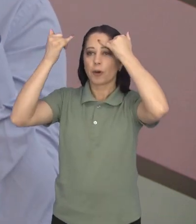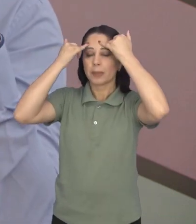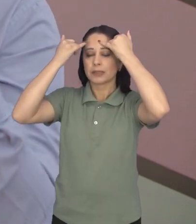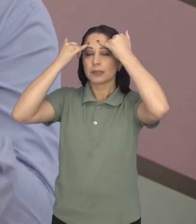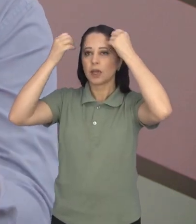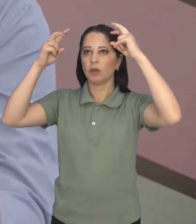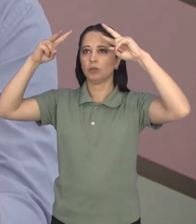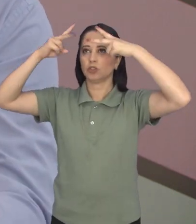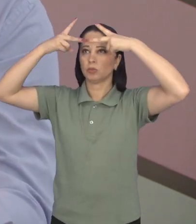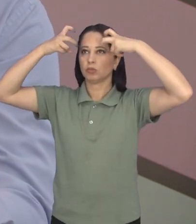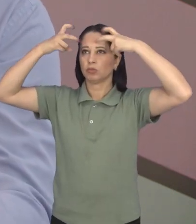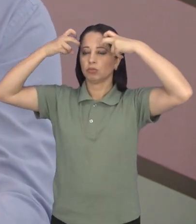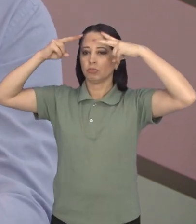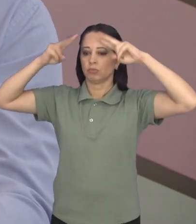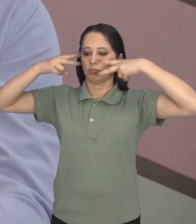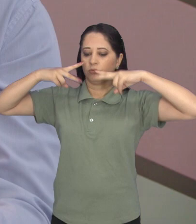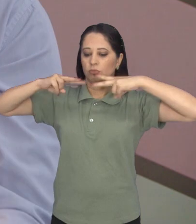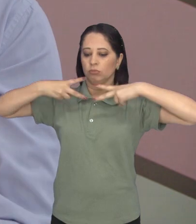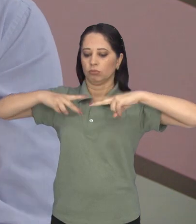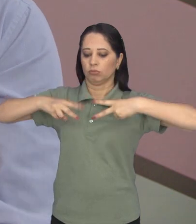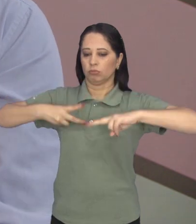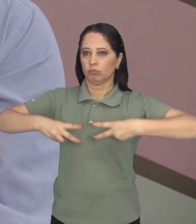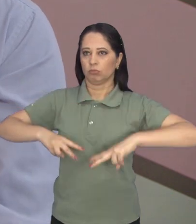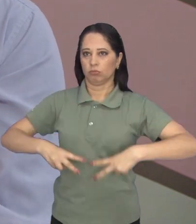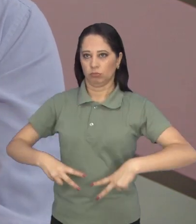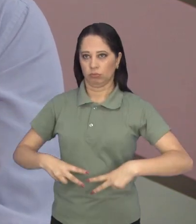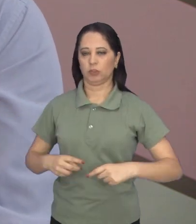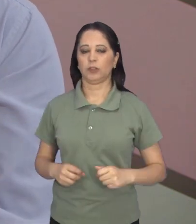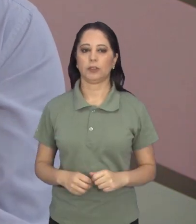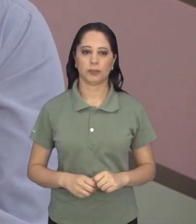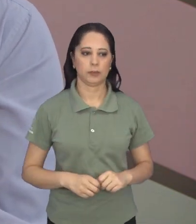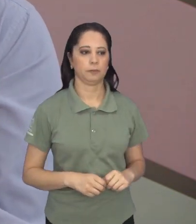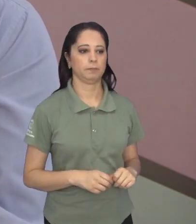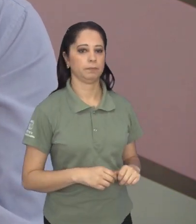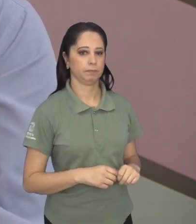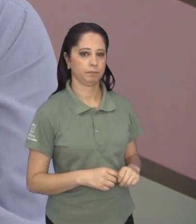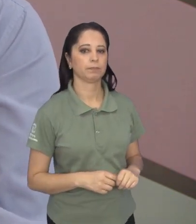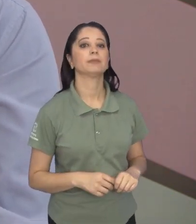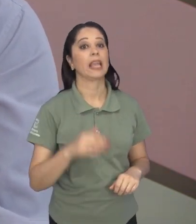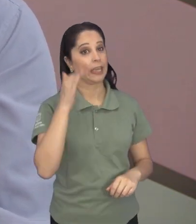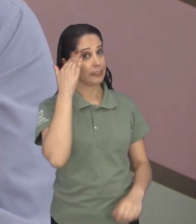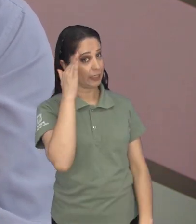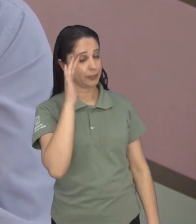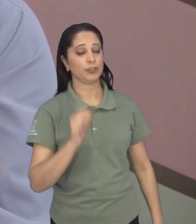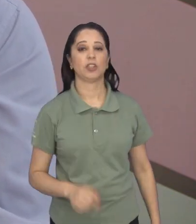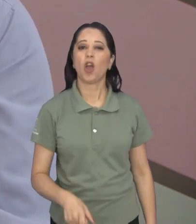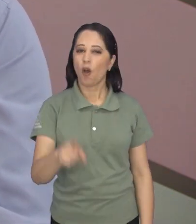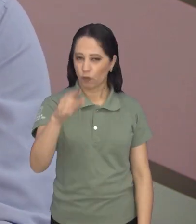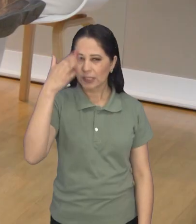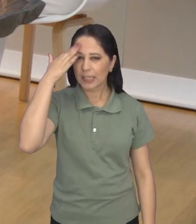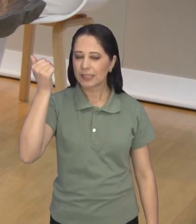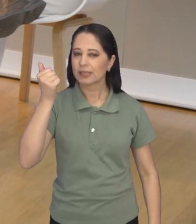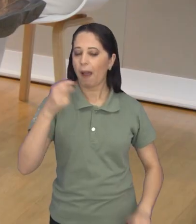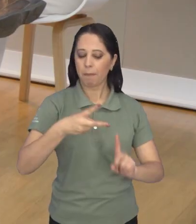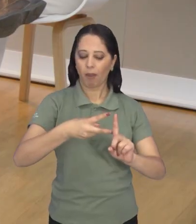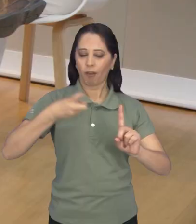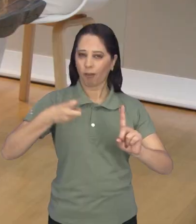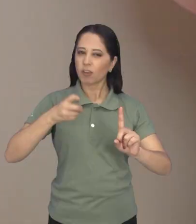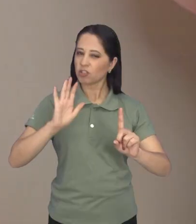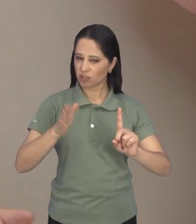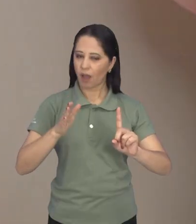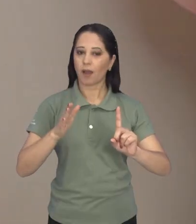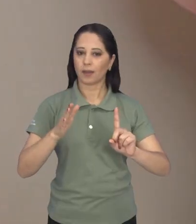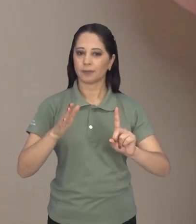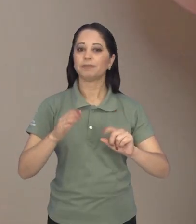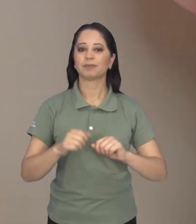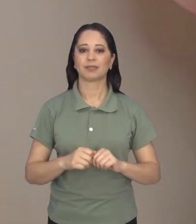tudo que manda a informação para frente. O movimento, inclusive, vocalizatório, que também faz parte da síndrome. Entendi, doutor. E